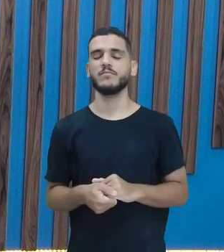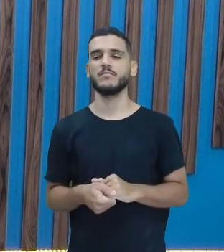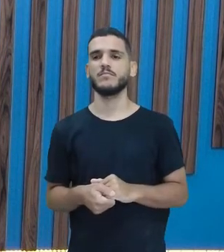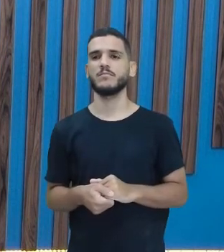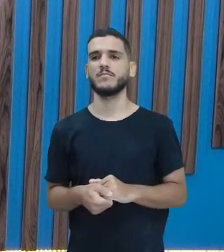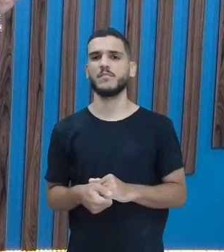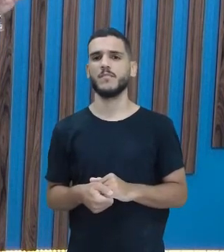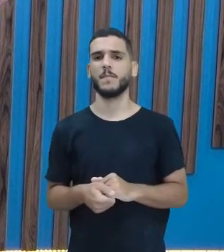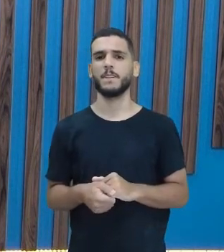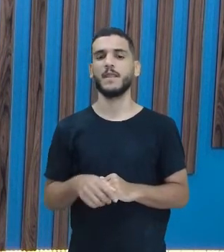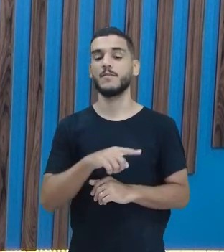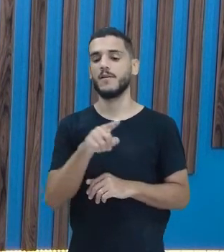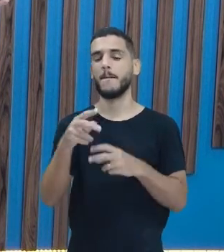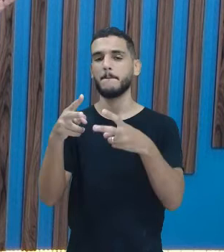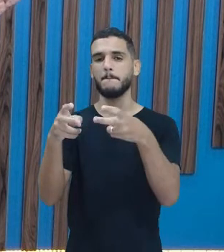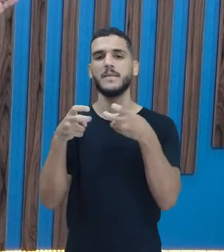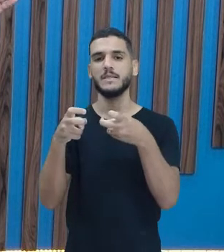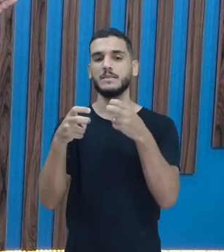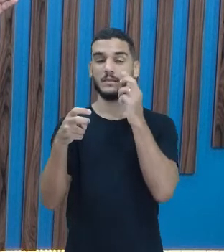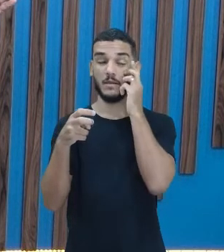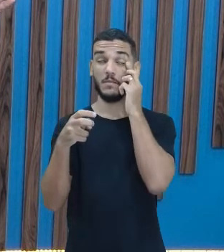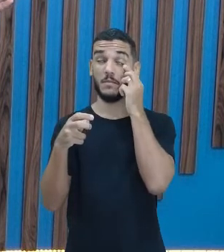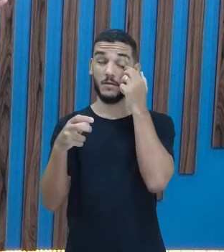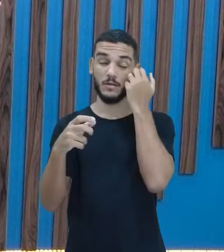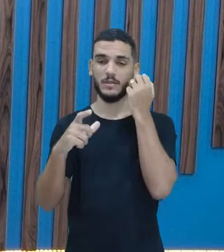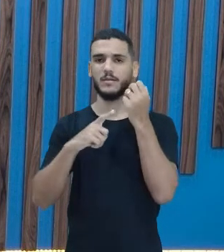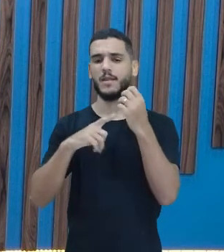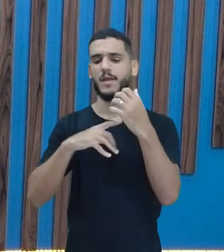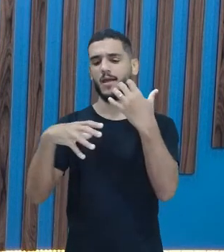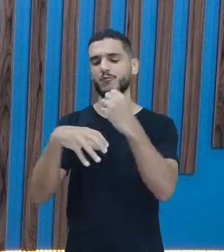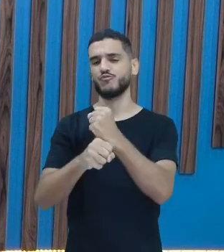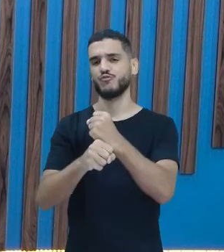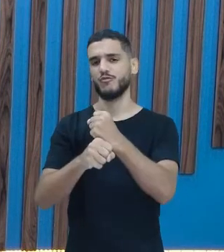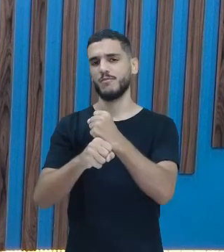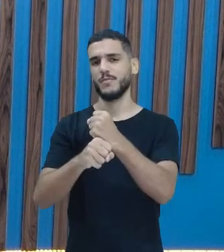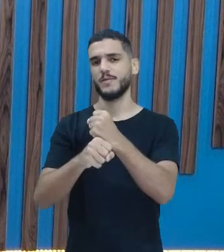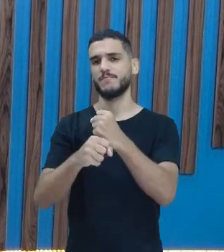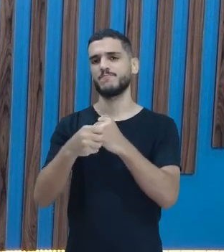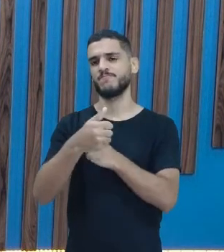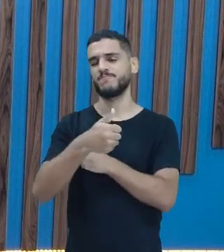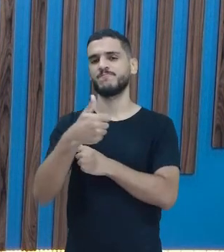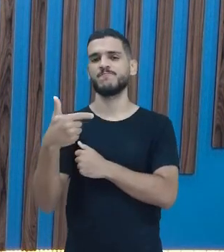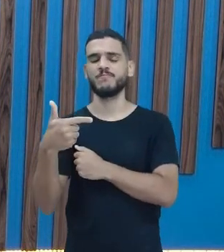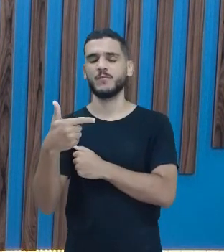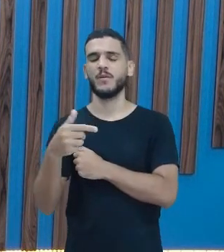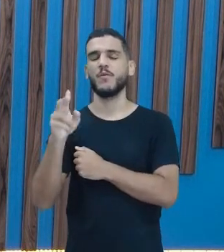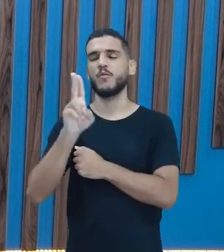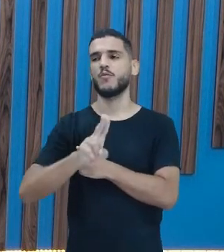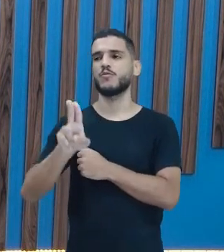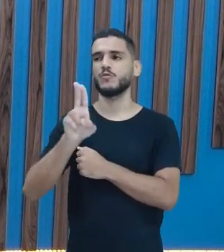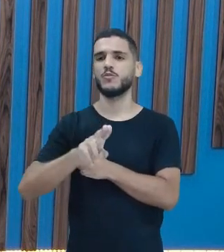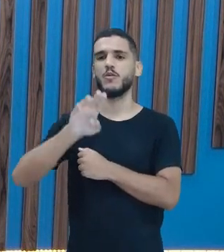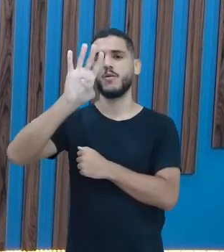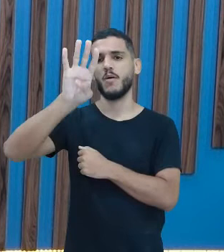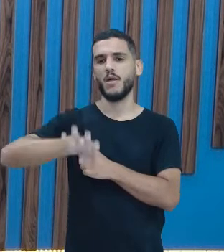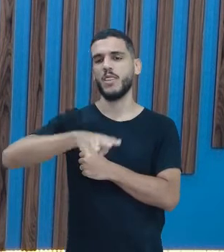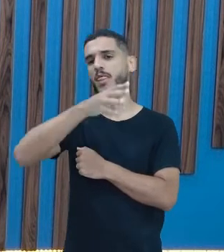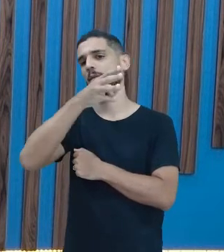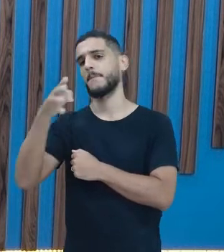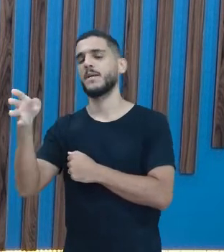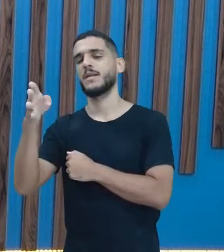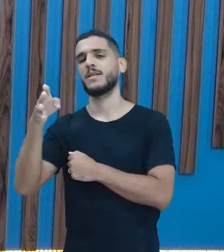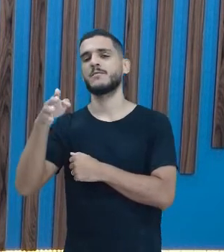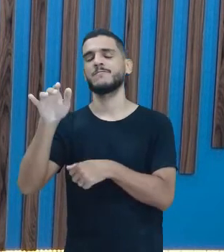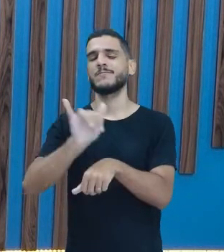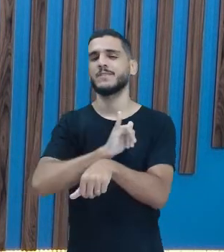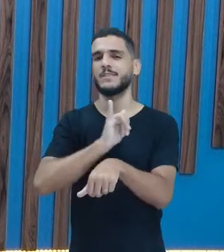que eu totalizei o quantitativo de votos, ok? Então, fiz o uso o quê? Agora da tabela. Coloquei